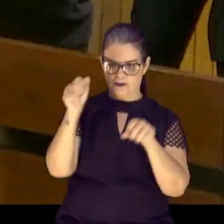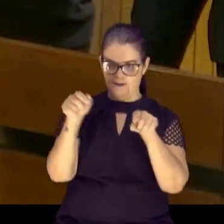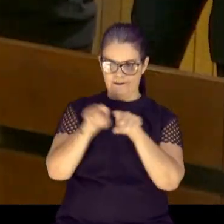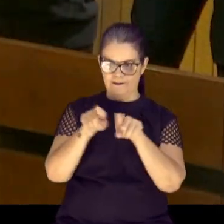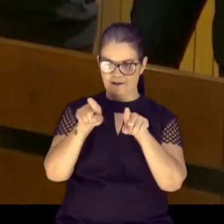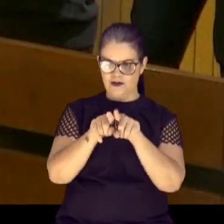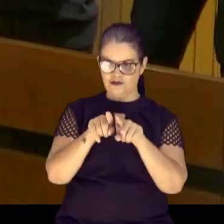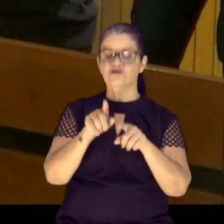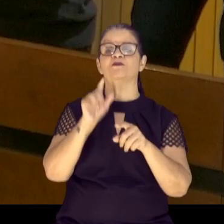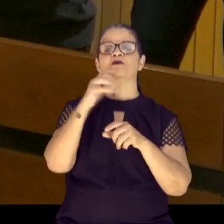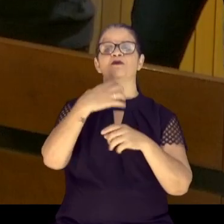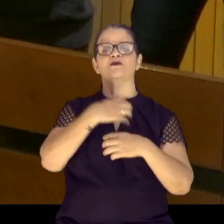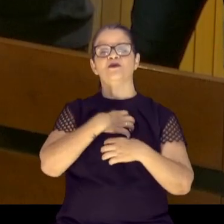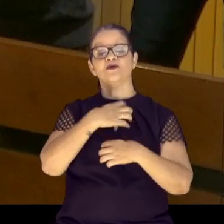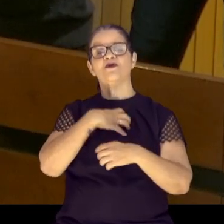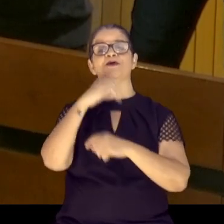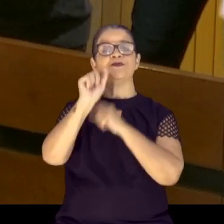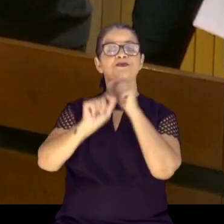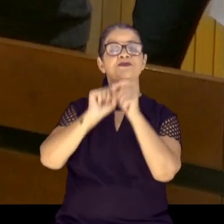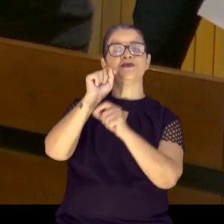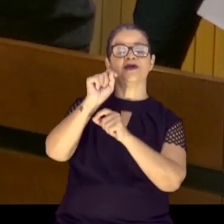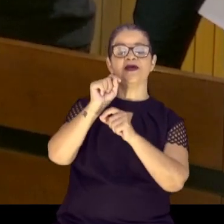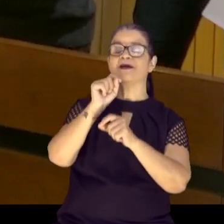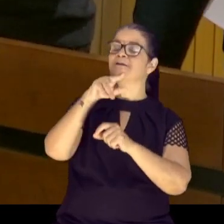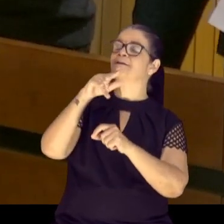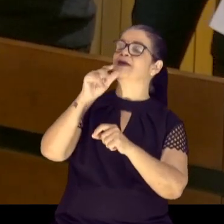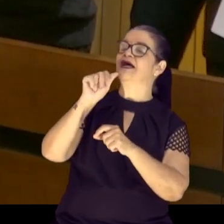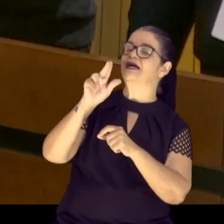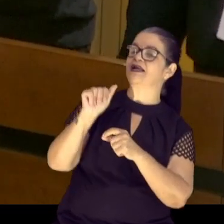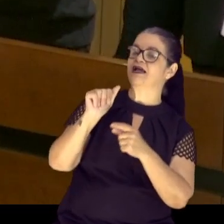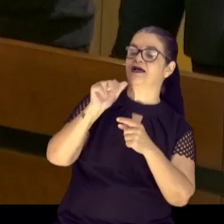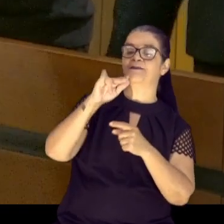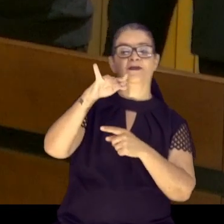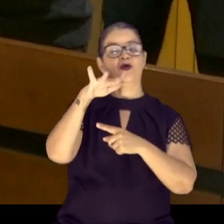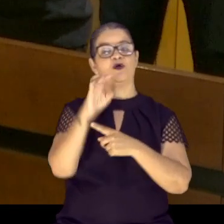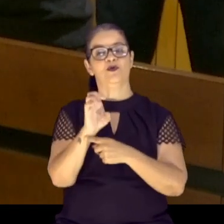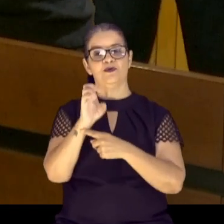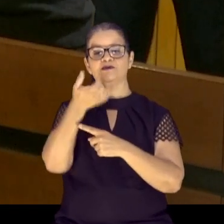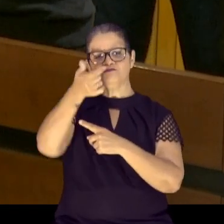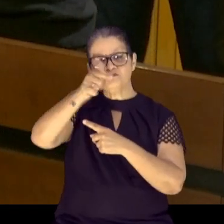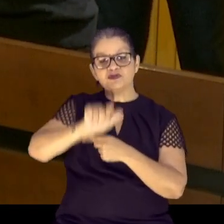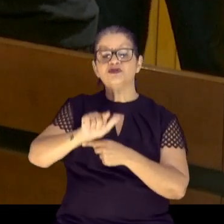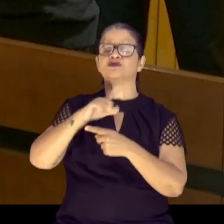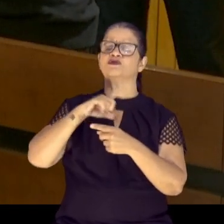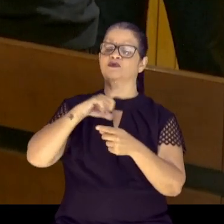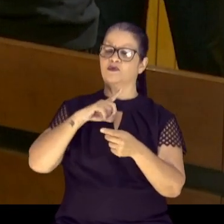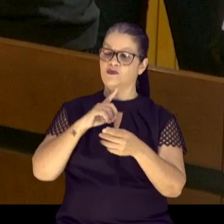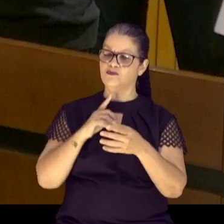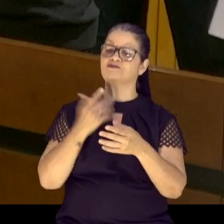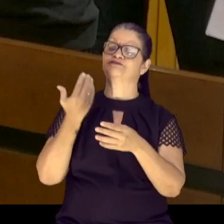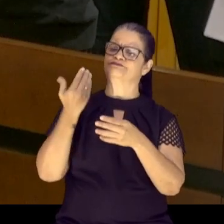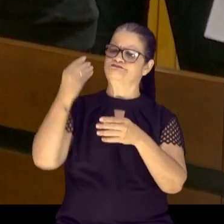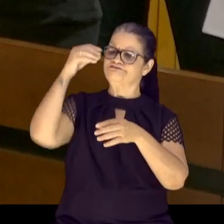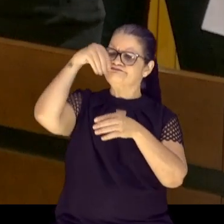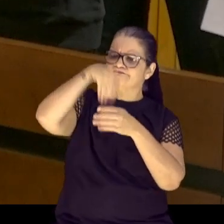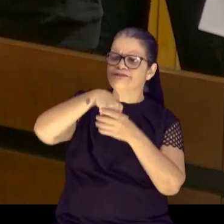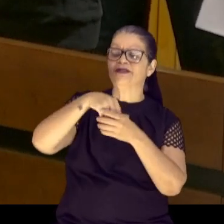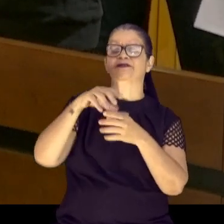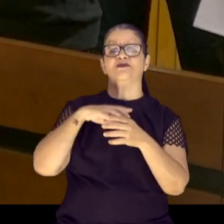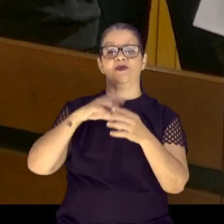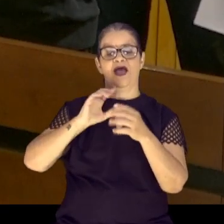O mesmo cenário é na Célia. O mesmo cenário, Marconi, o mesmo cenário se repete estado adentro. As gestões do PSB